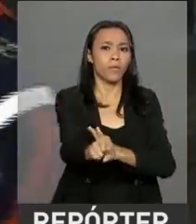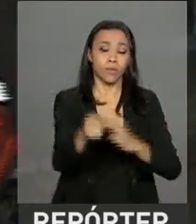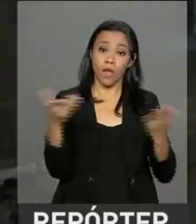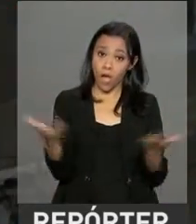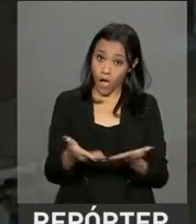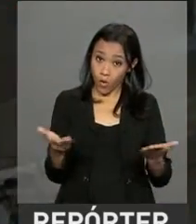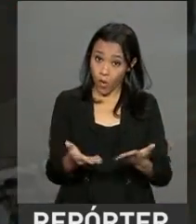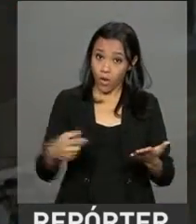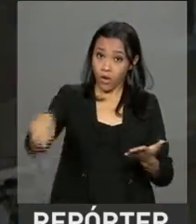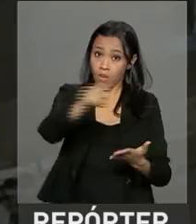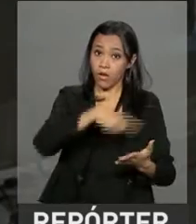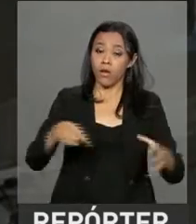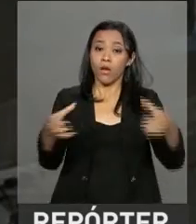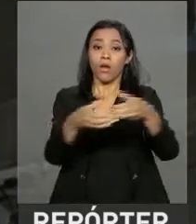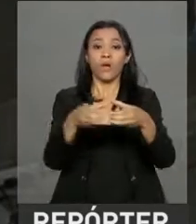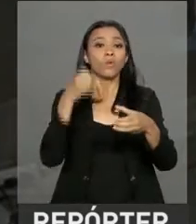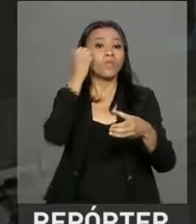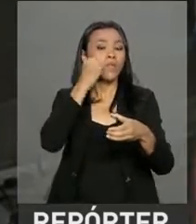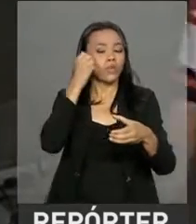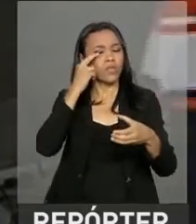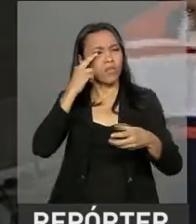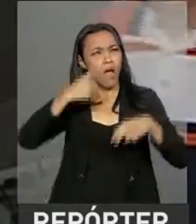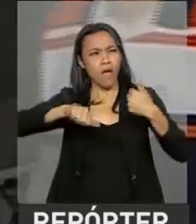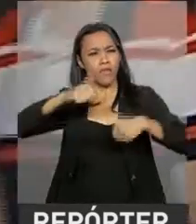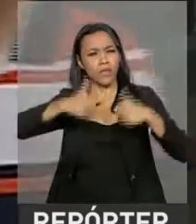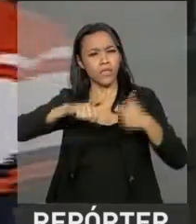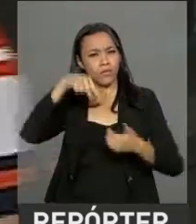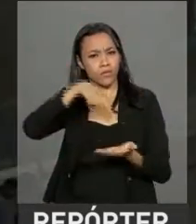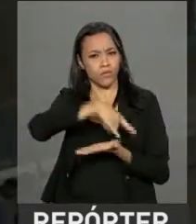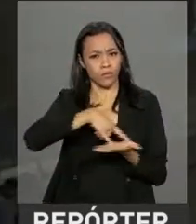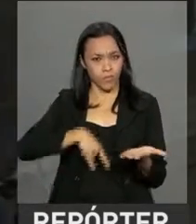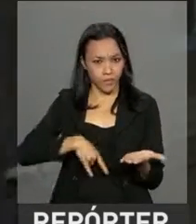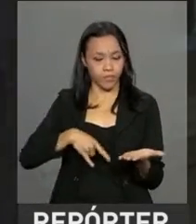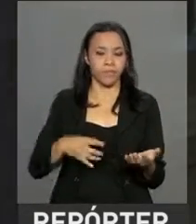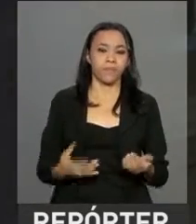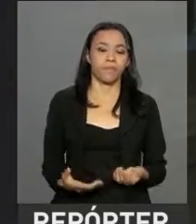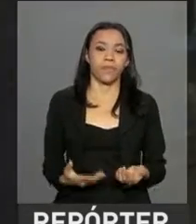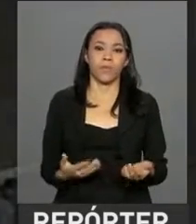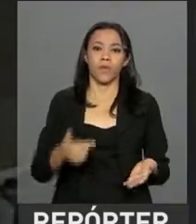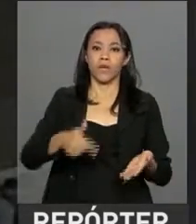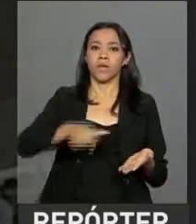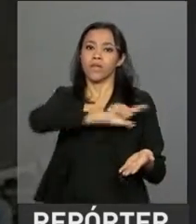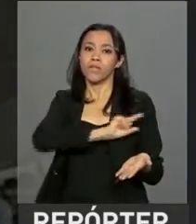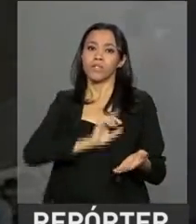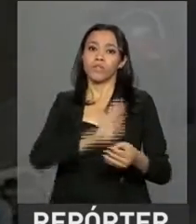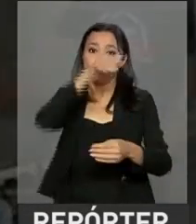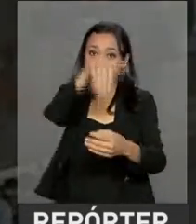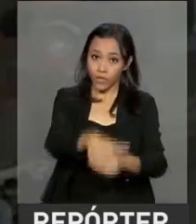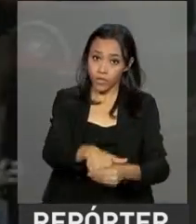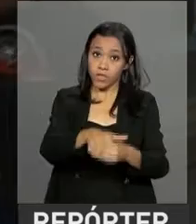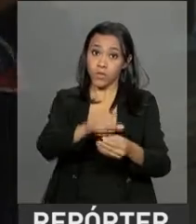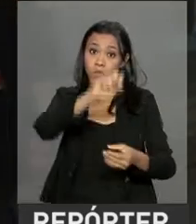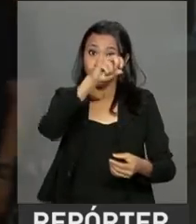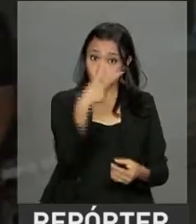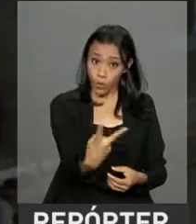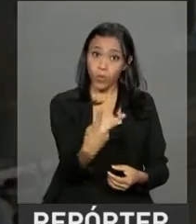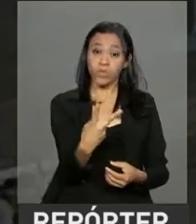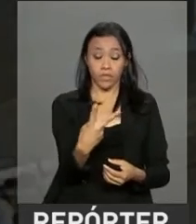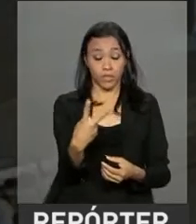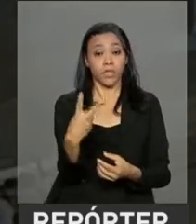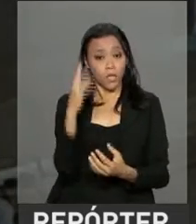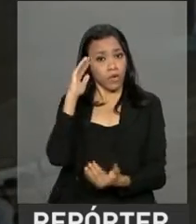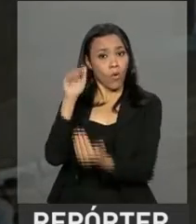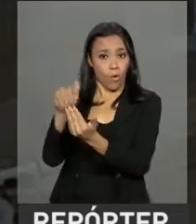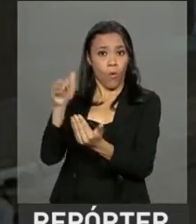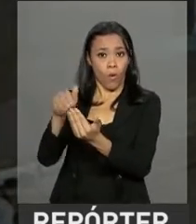estão analisando esse requerimento. Antes da votação, dois senadores a favor do impeachment e dois